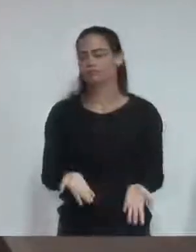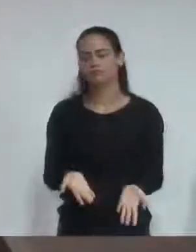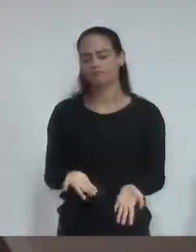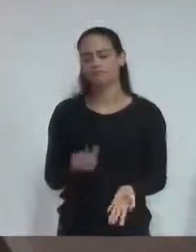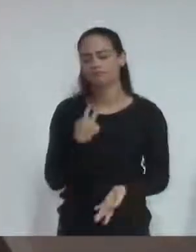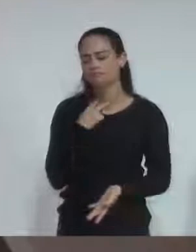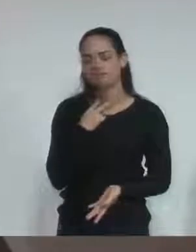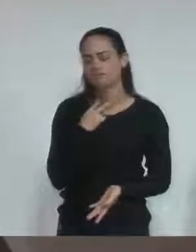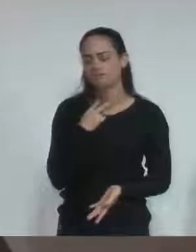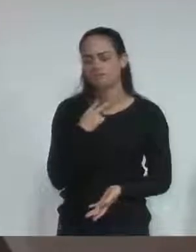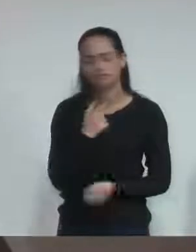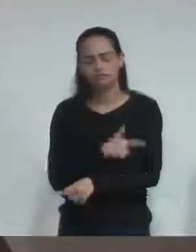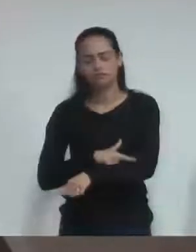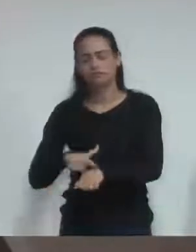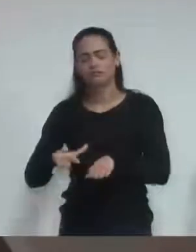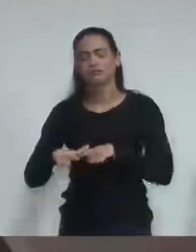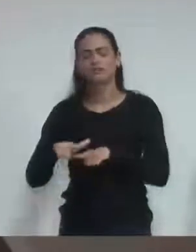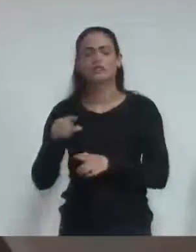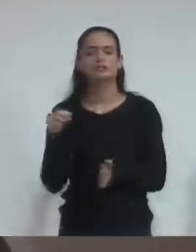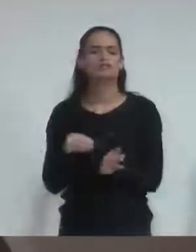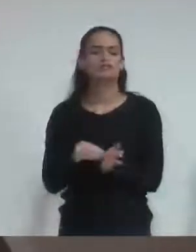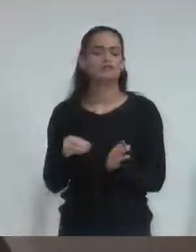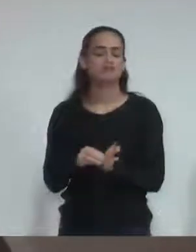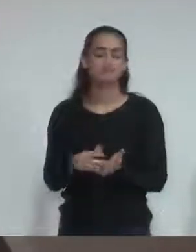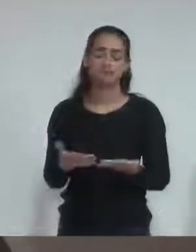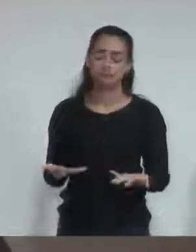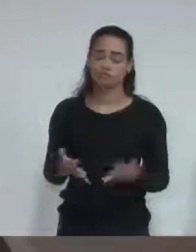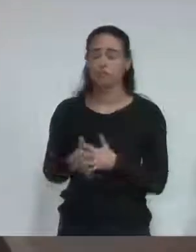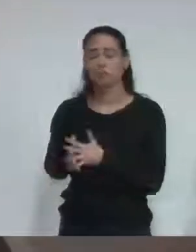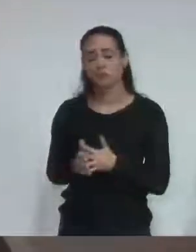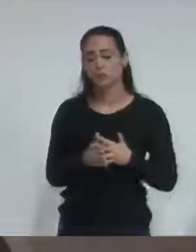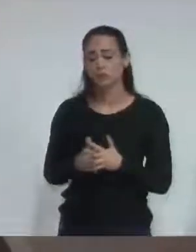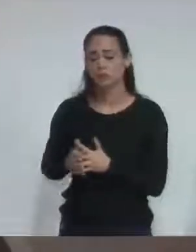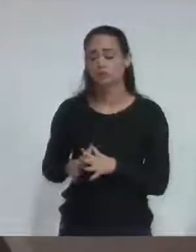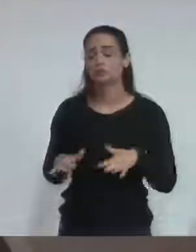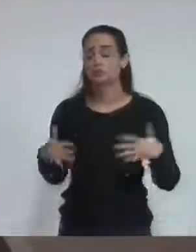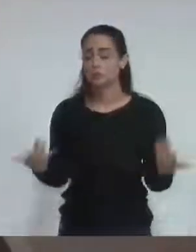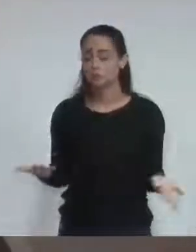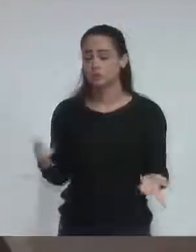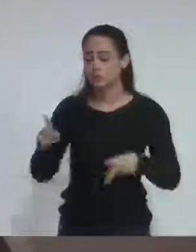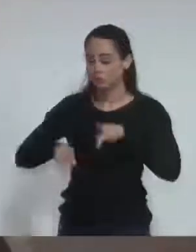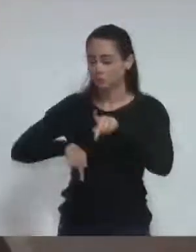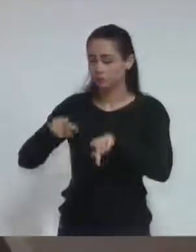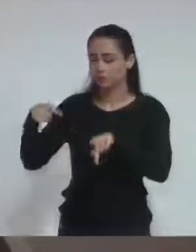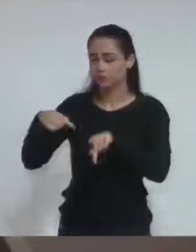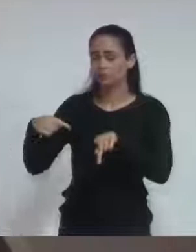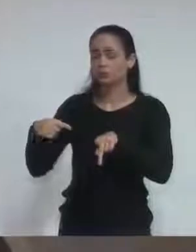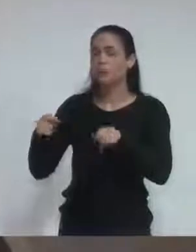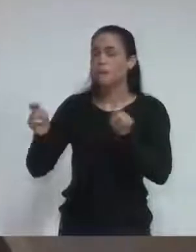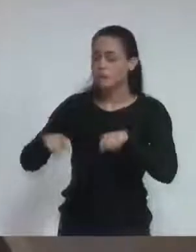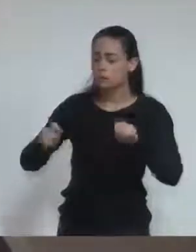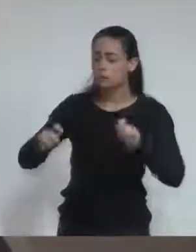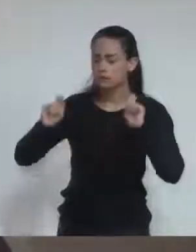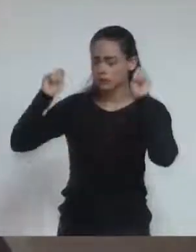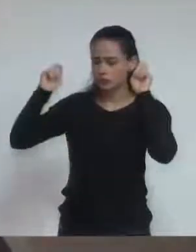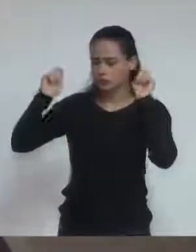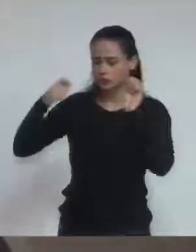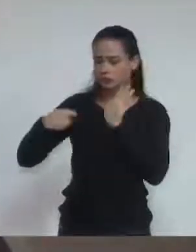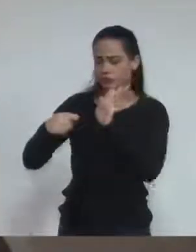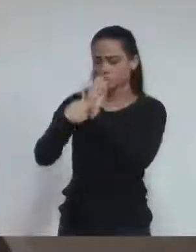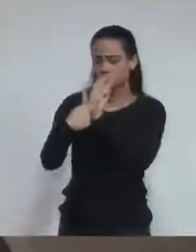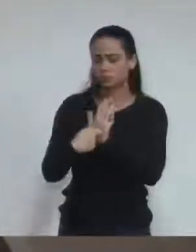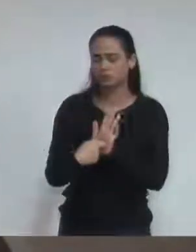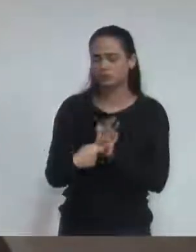desse de não respeitar, não sabe o que é respeito. Então, toda reivindicação, todo protesto, ele é legítimo quando ele sabe